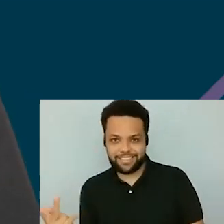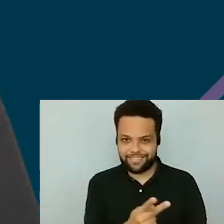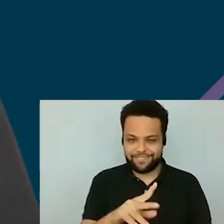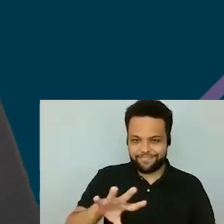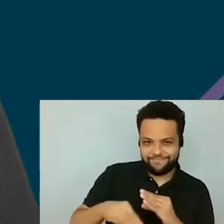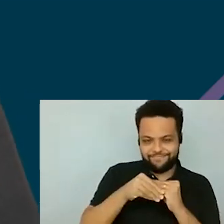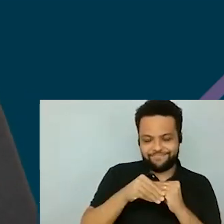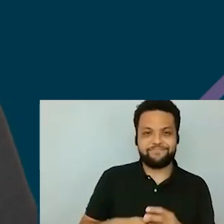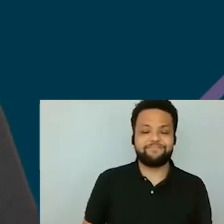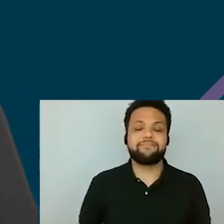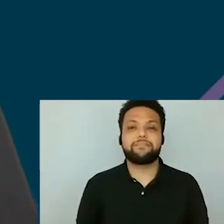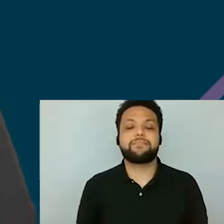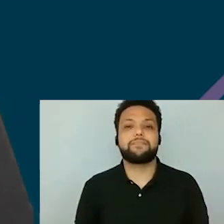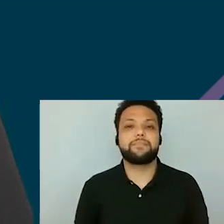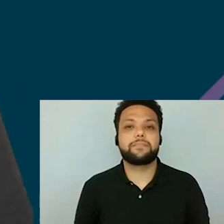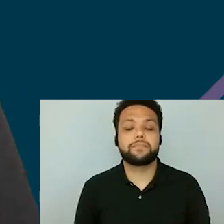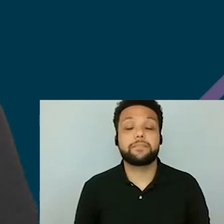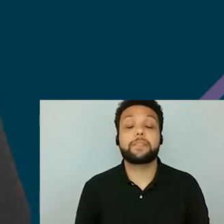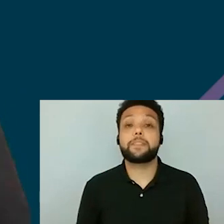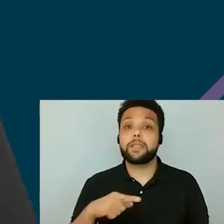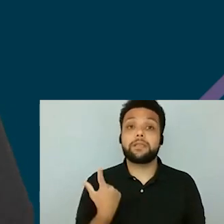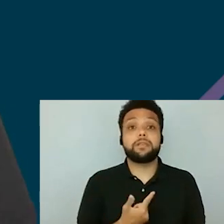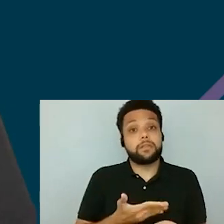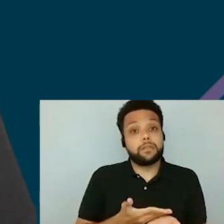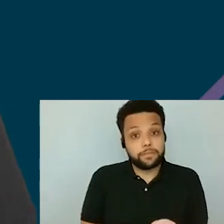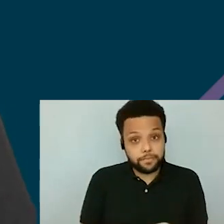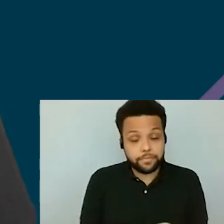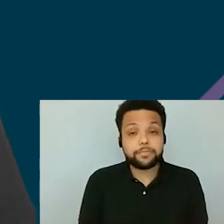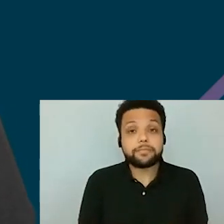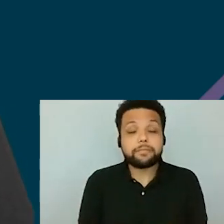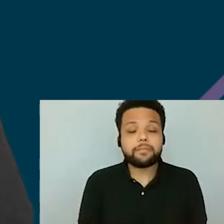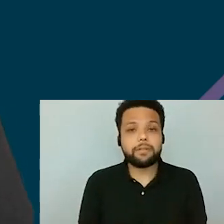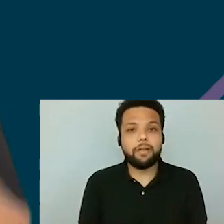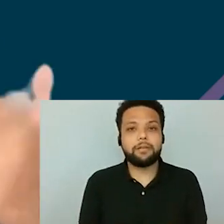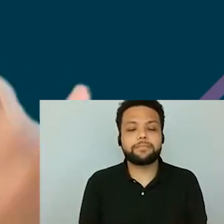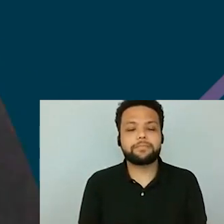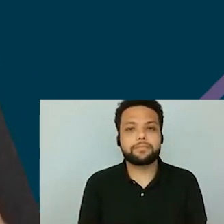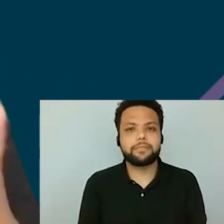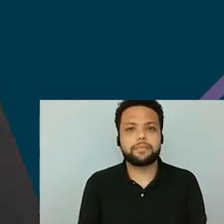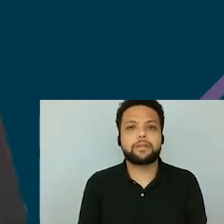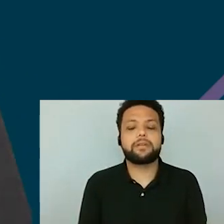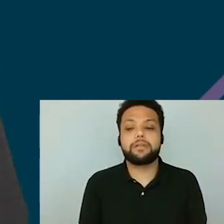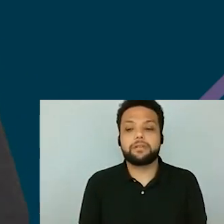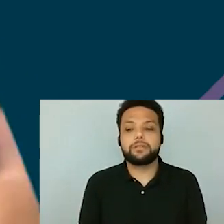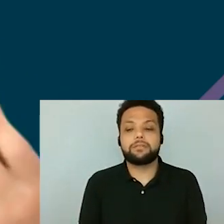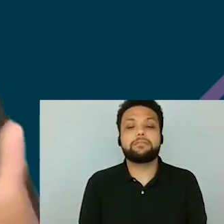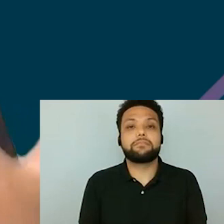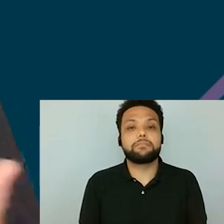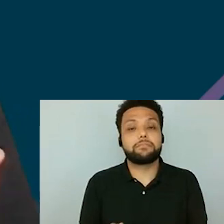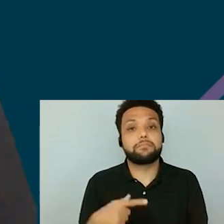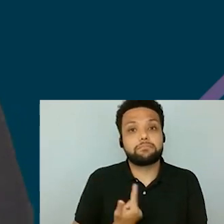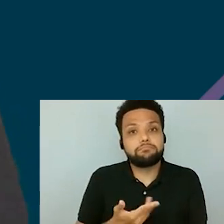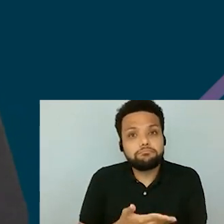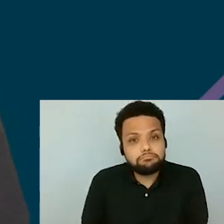gente, quando a gente começou vamos dizer assim, a se deparar com as